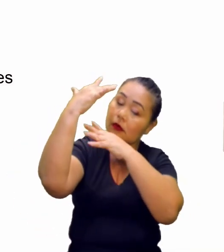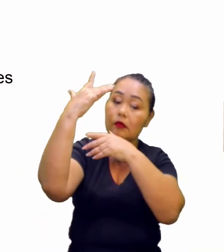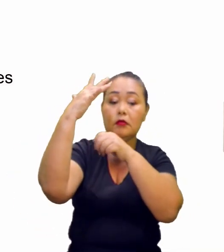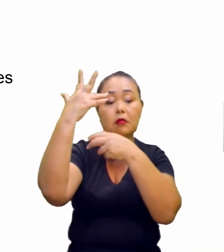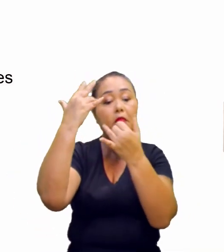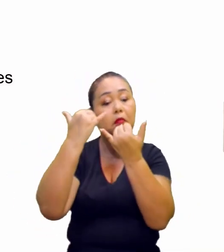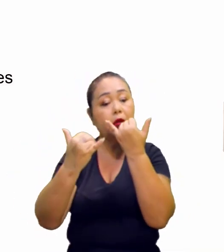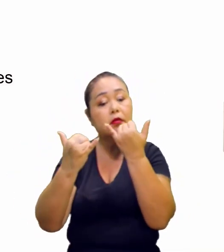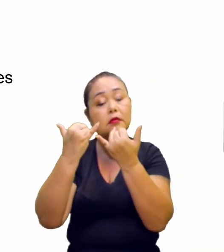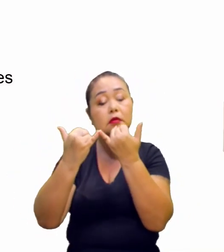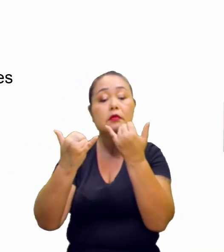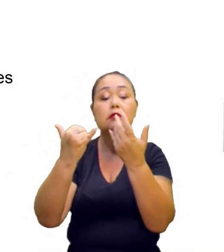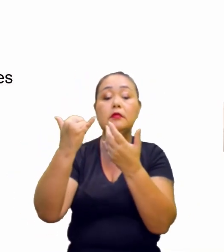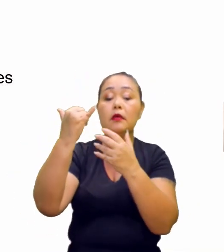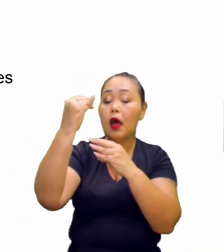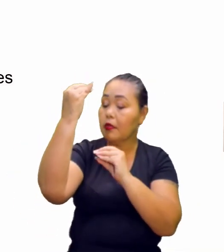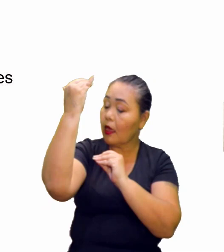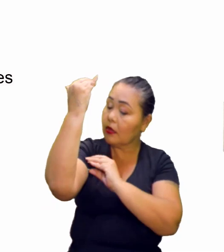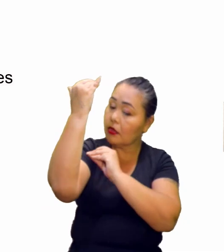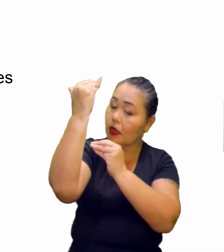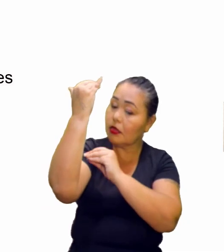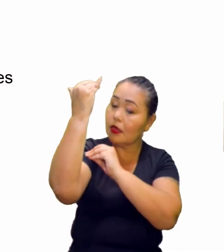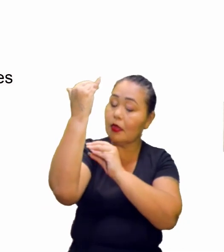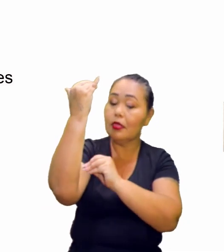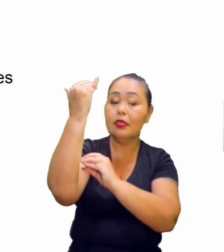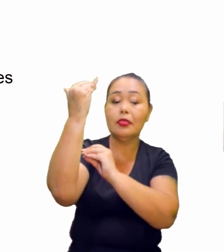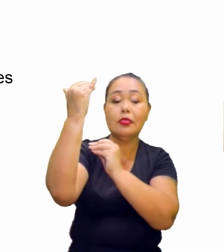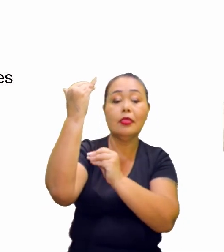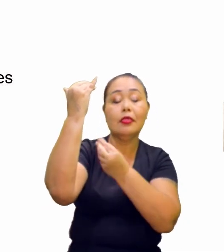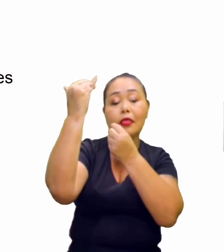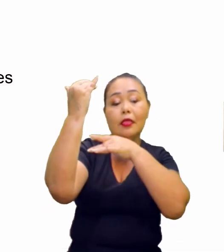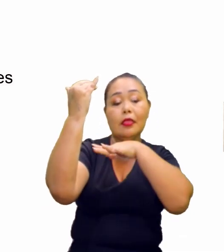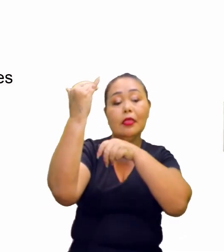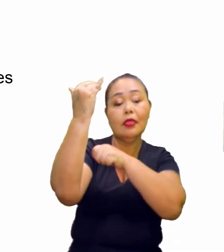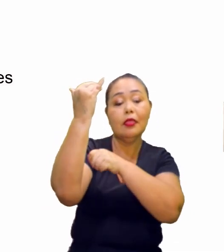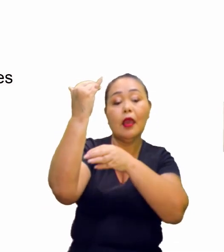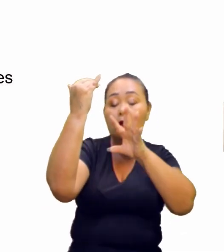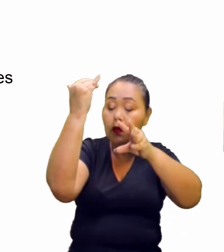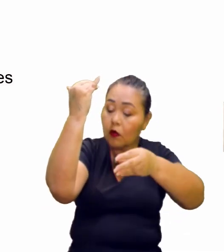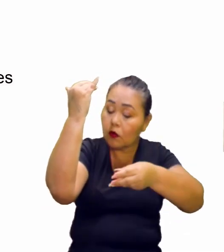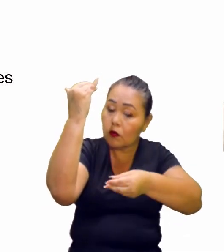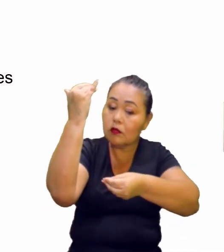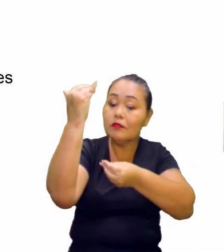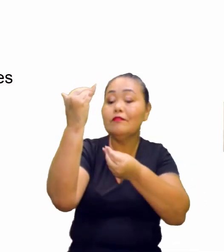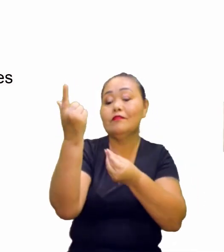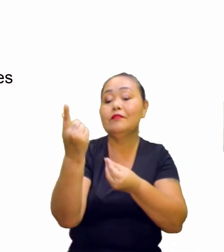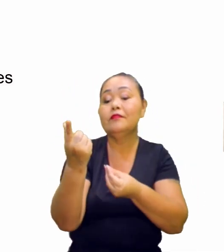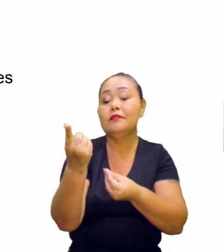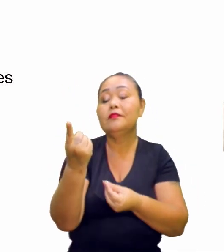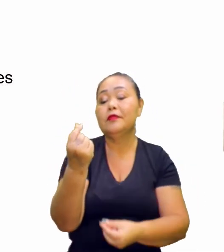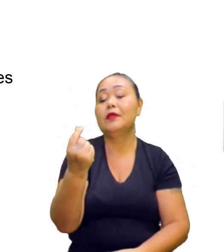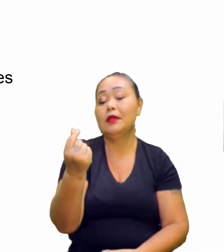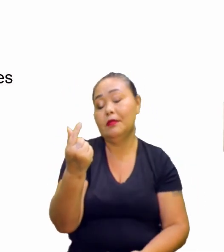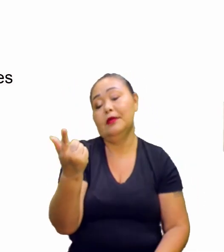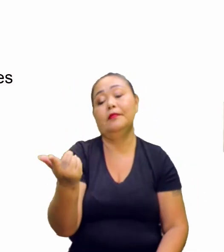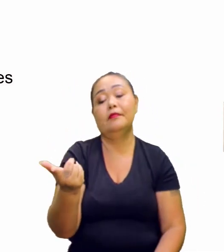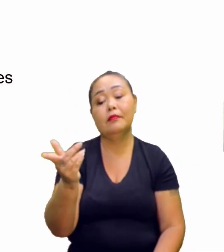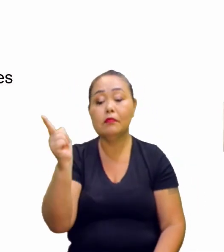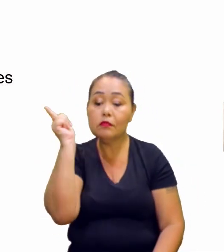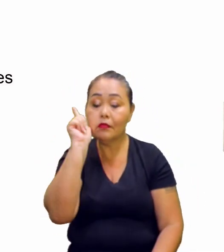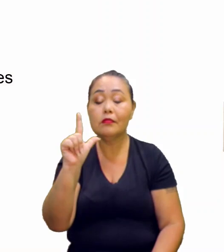beneficiamento do sombreamento, a adubação, aquelas plantas adubadeiras que eu falei, e como fonte também complementar de renda,